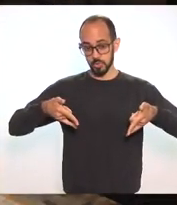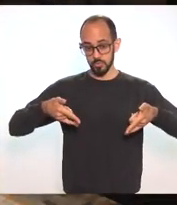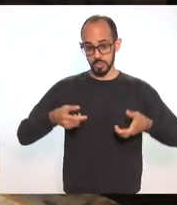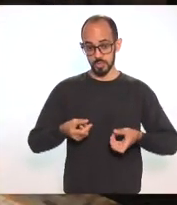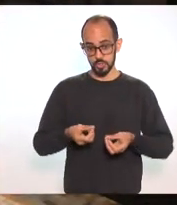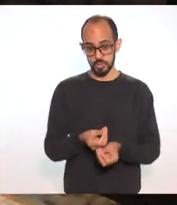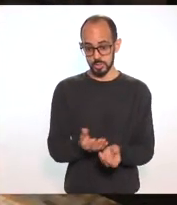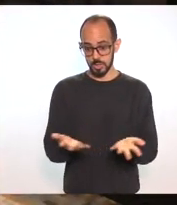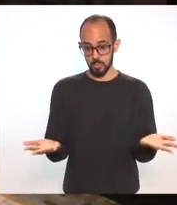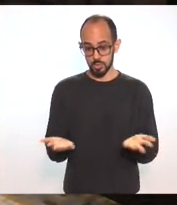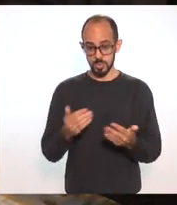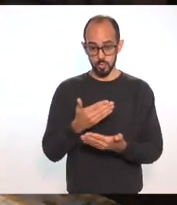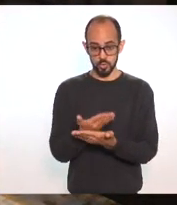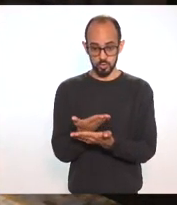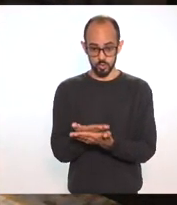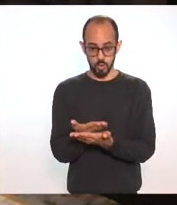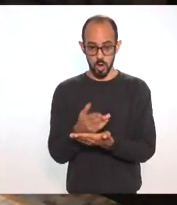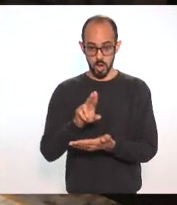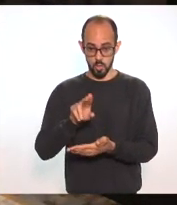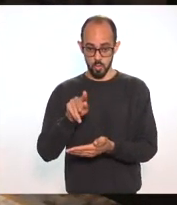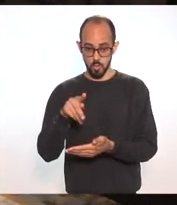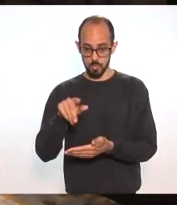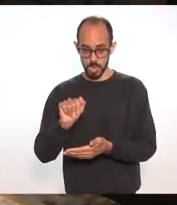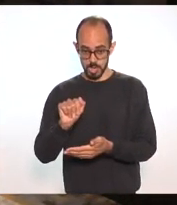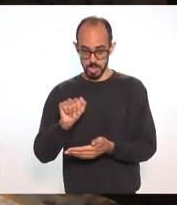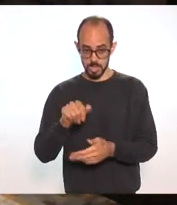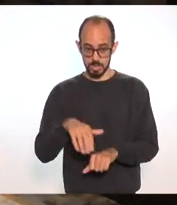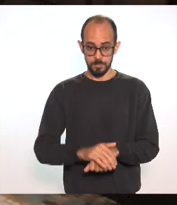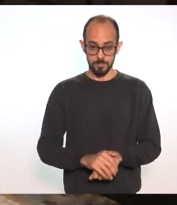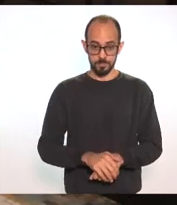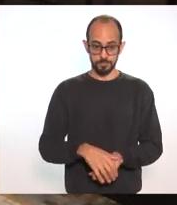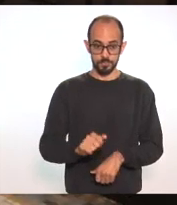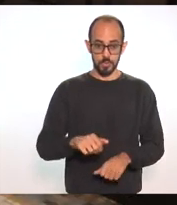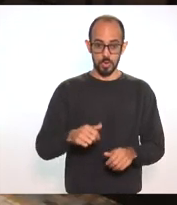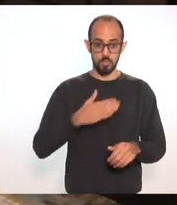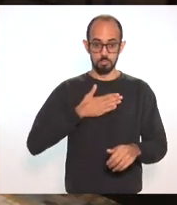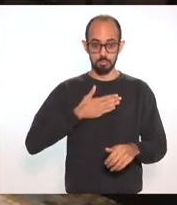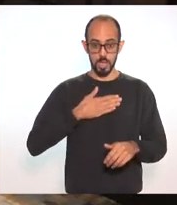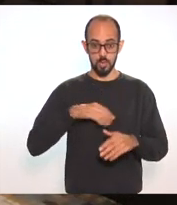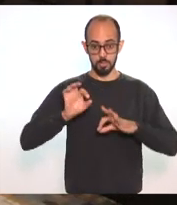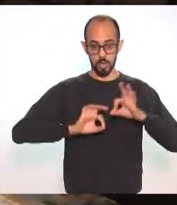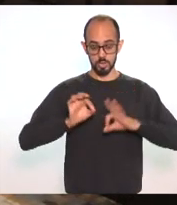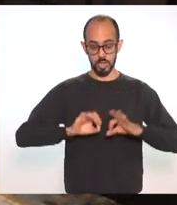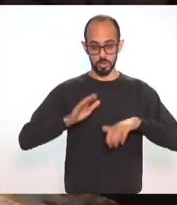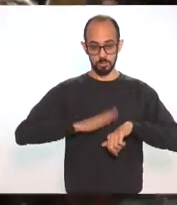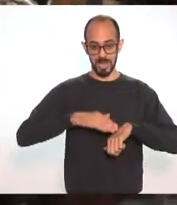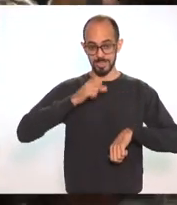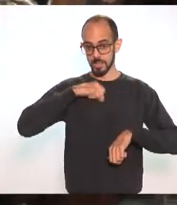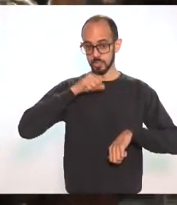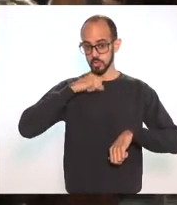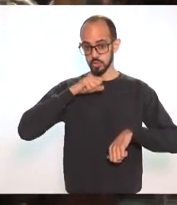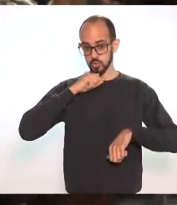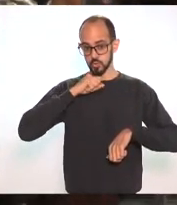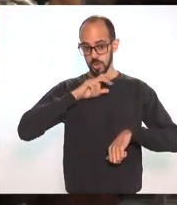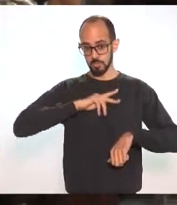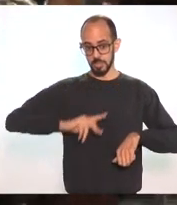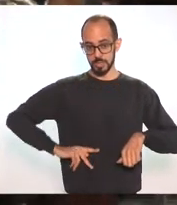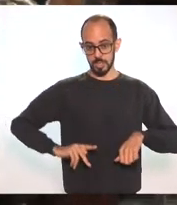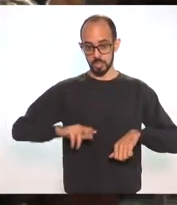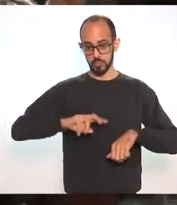que é o mais novo de todos, e o meu é o 1065, é o mais antigo. Okay. Que a presidência vai remeter a